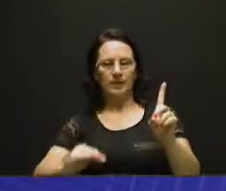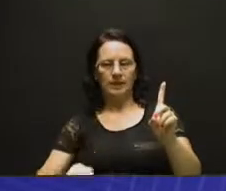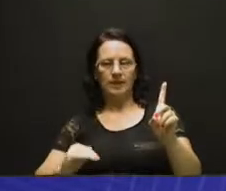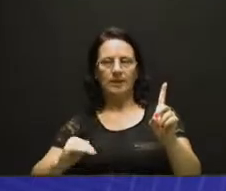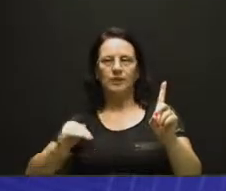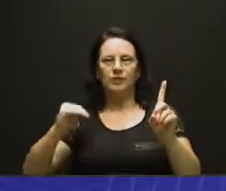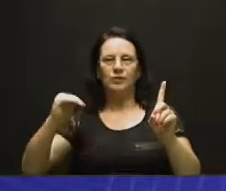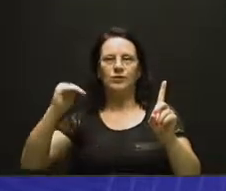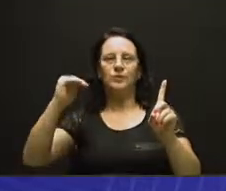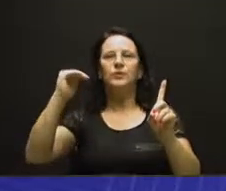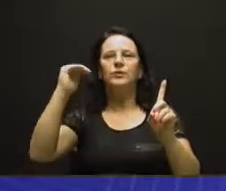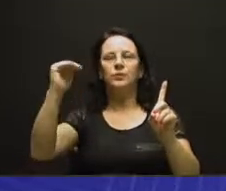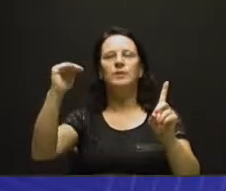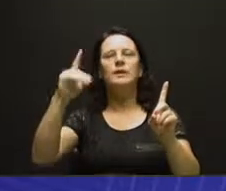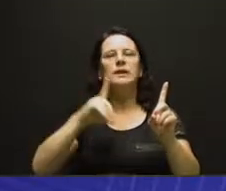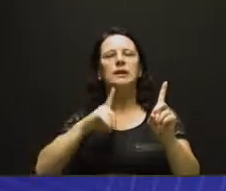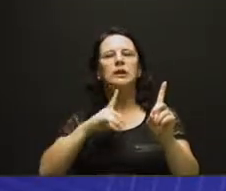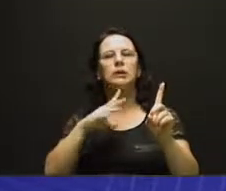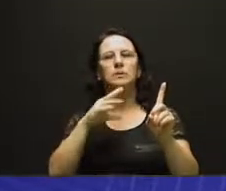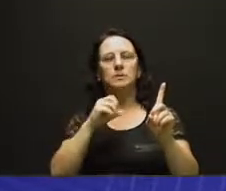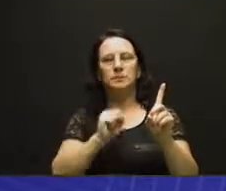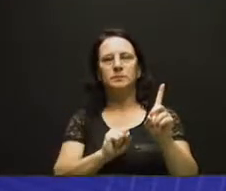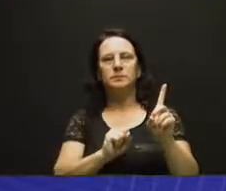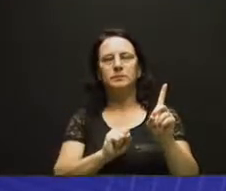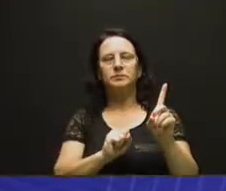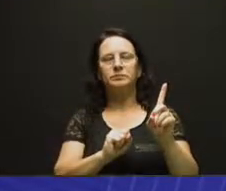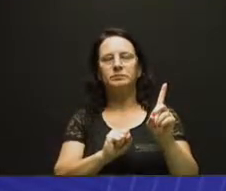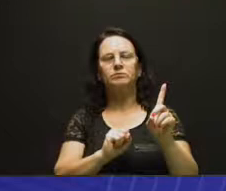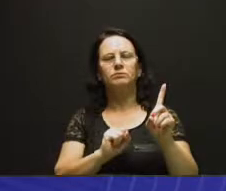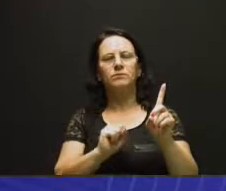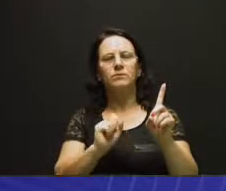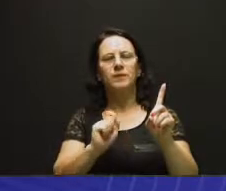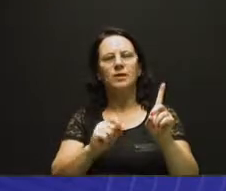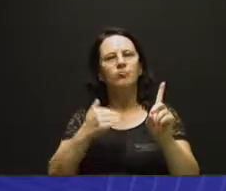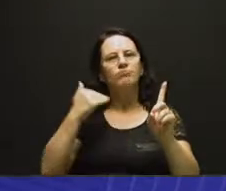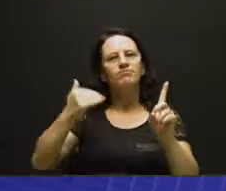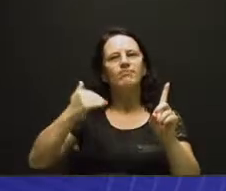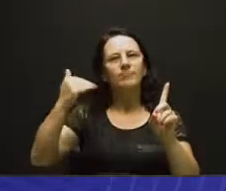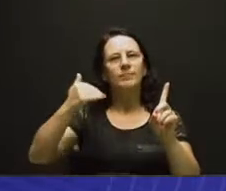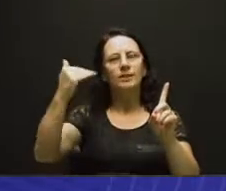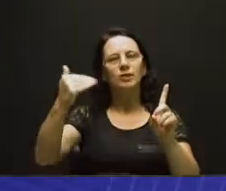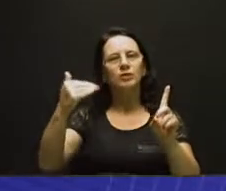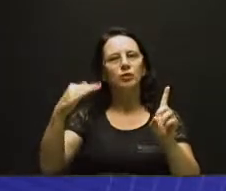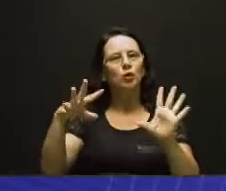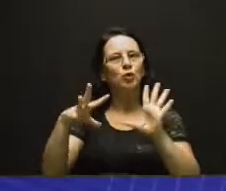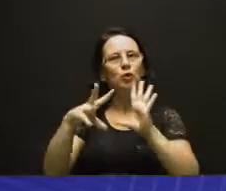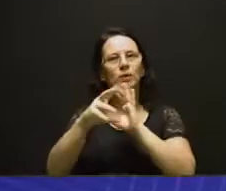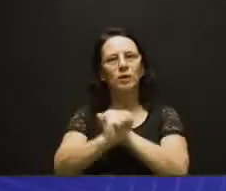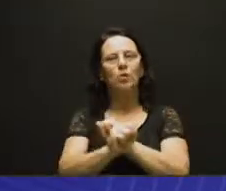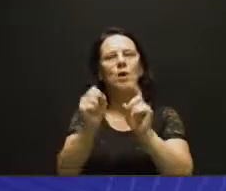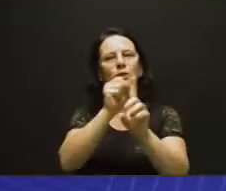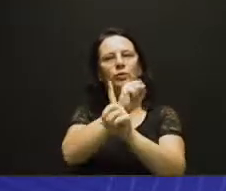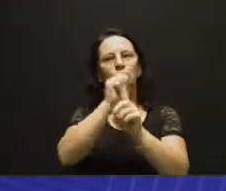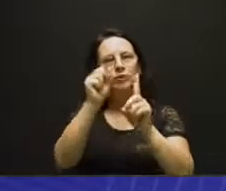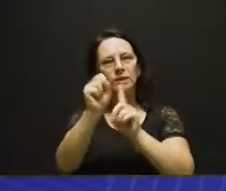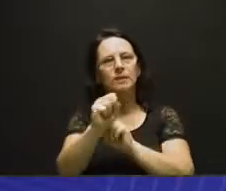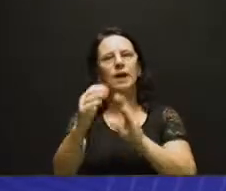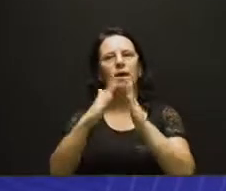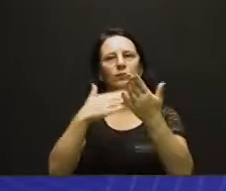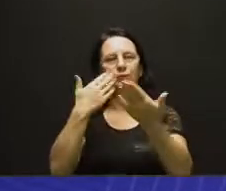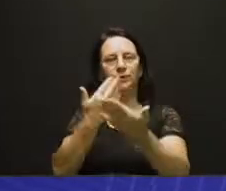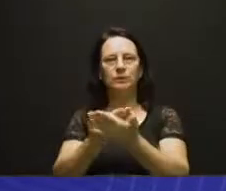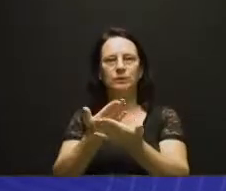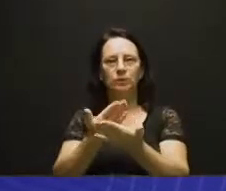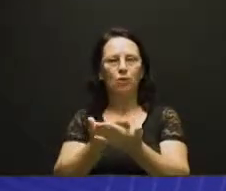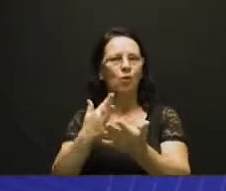tem que ter isso assegurado desde a infância essa possibilidade de desenvolvimento pleno em sociedade na escola